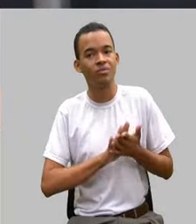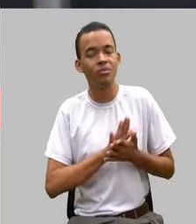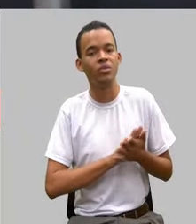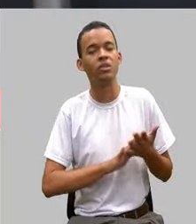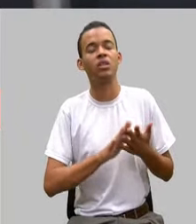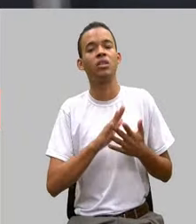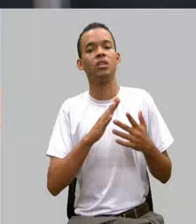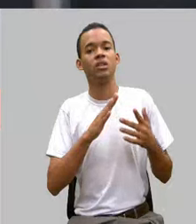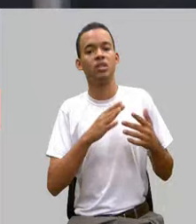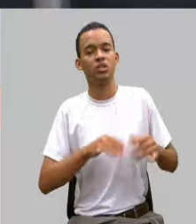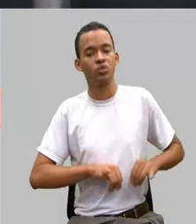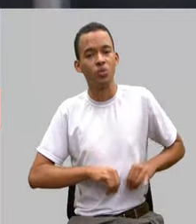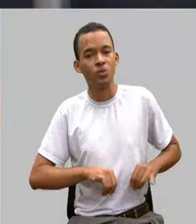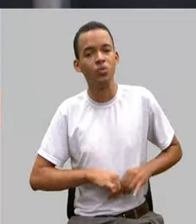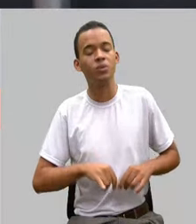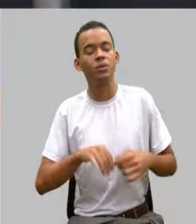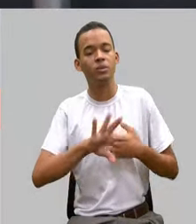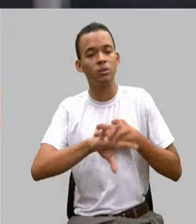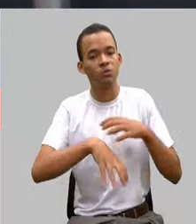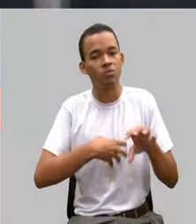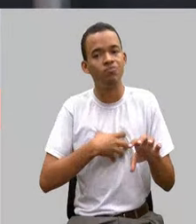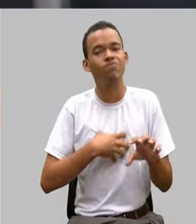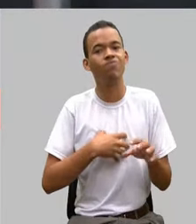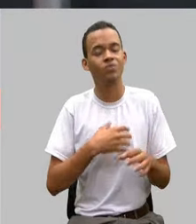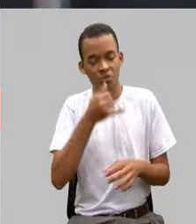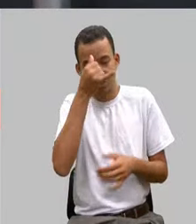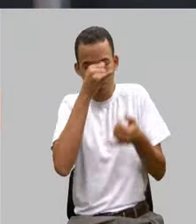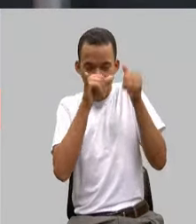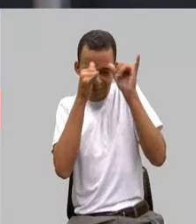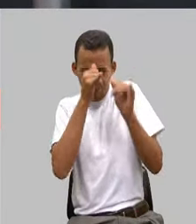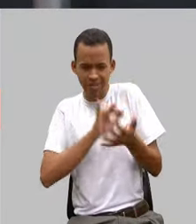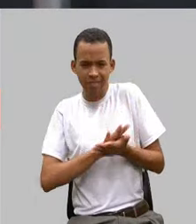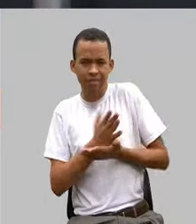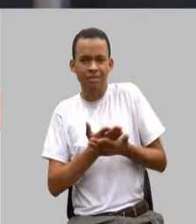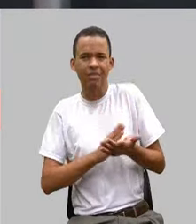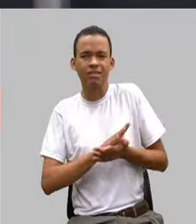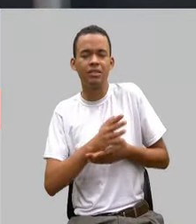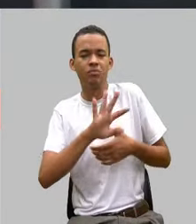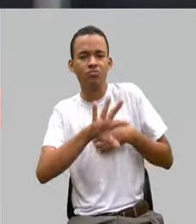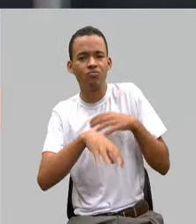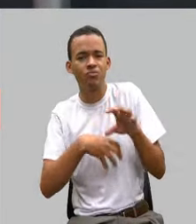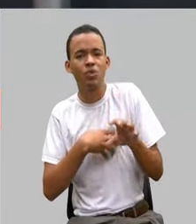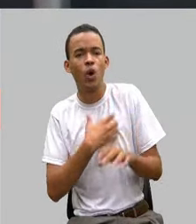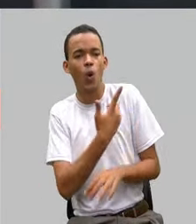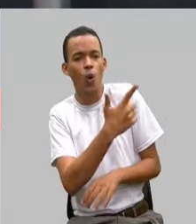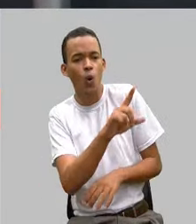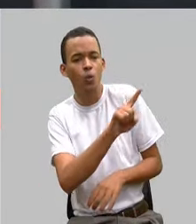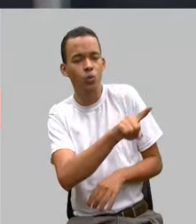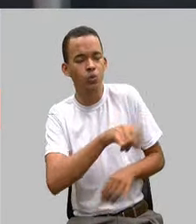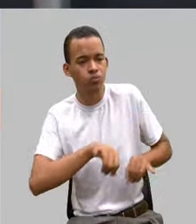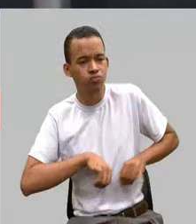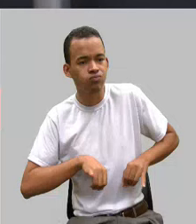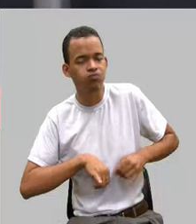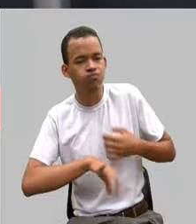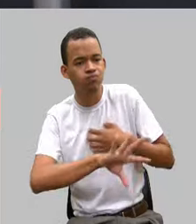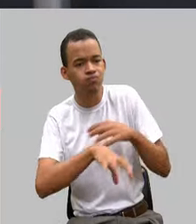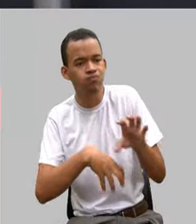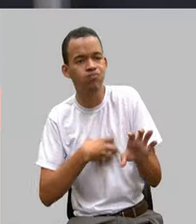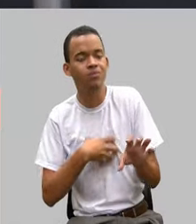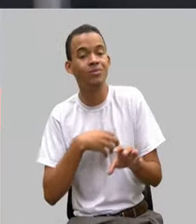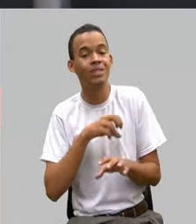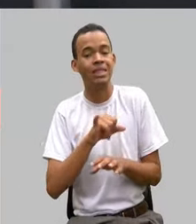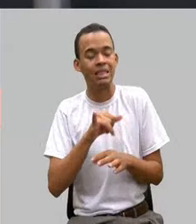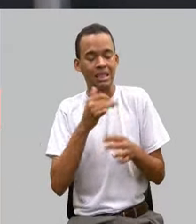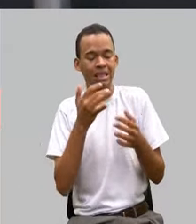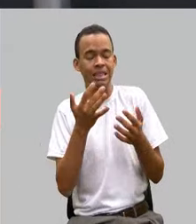na forma de compaixão e a empatia pelo sofrimento do outro a ausência dessas condições